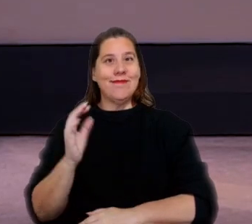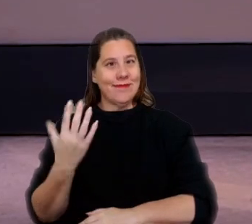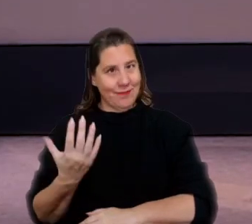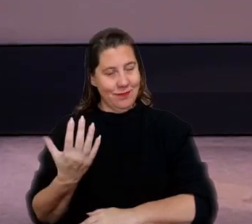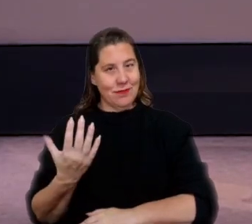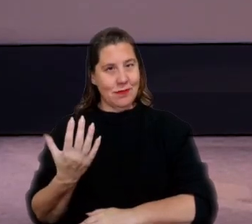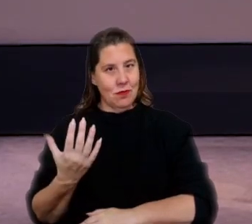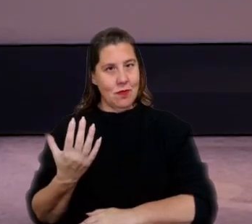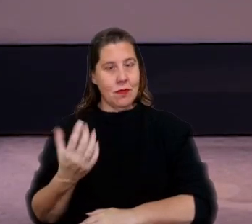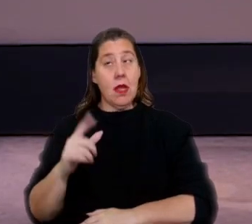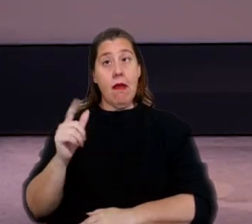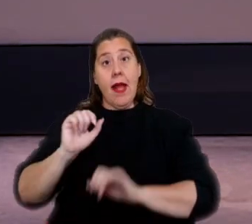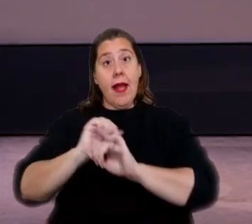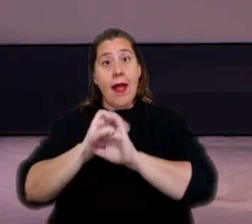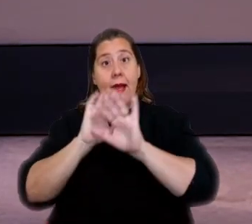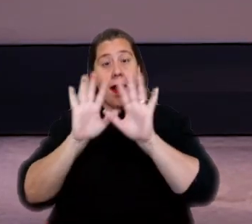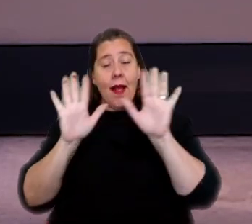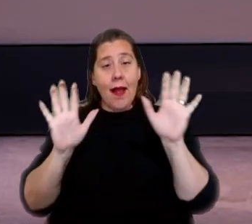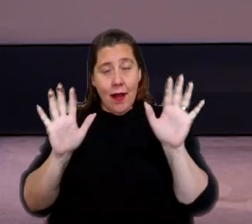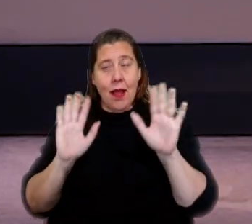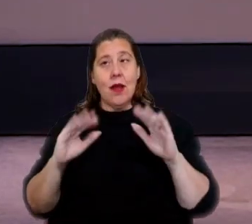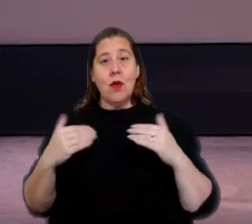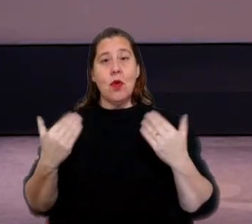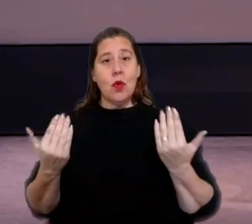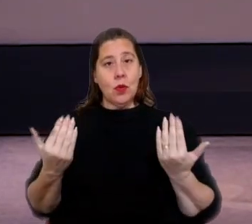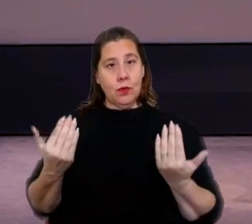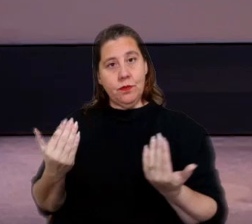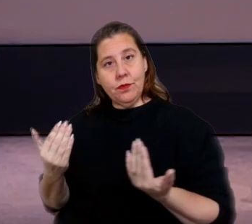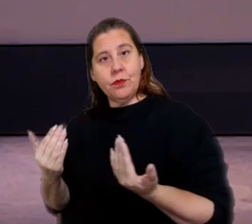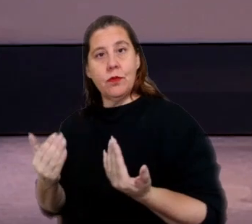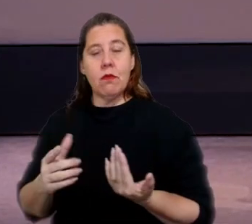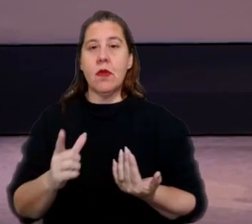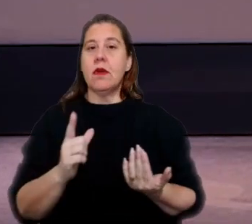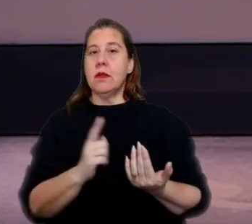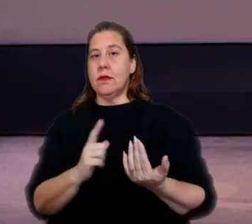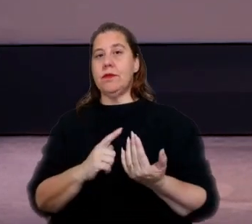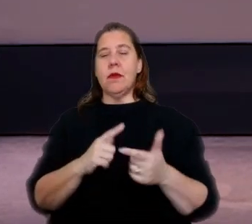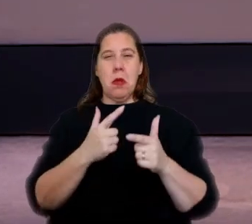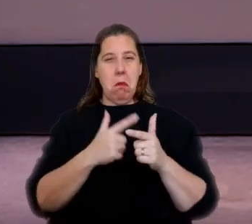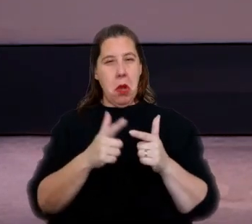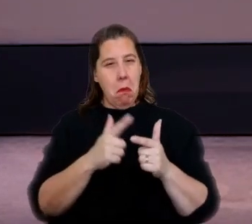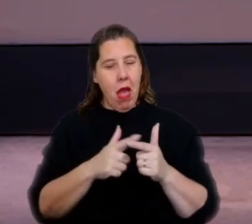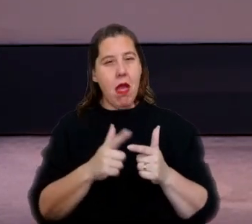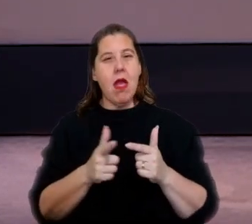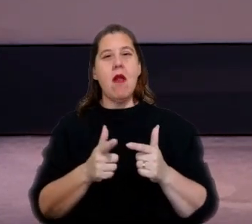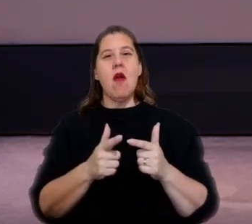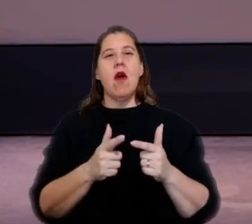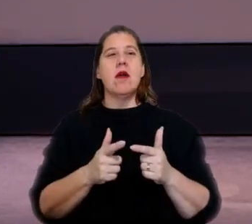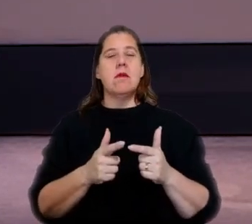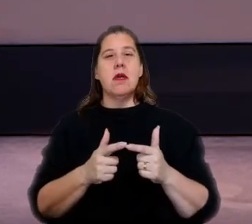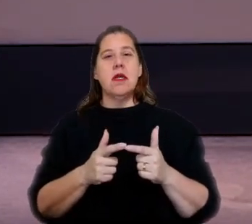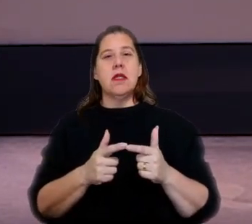acaba não acontecendo. E é muito claro quando a gente retira os problemas orgânicos,